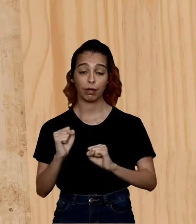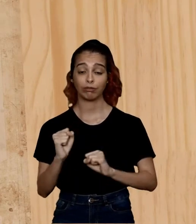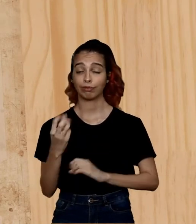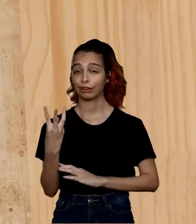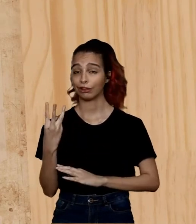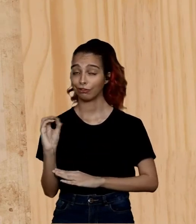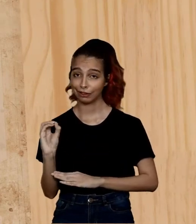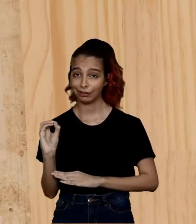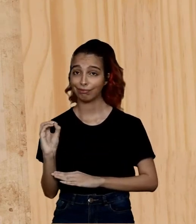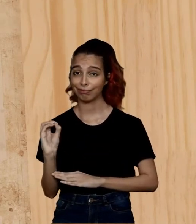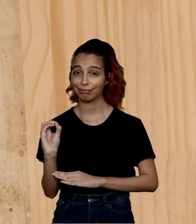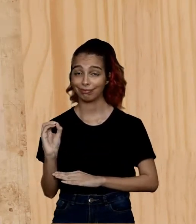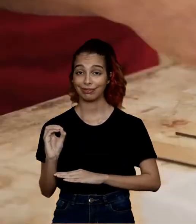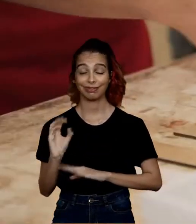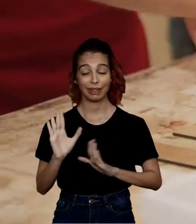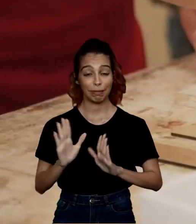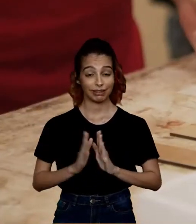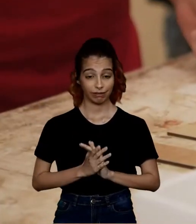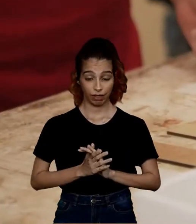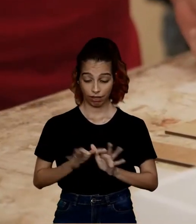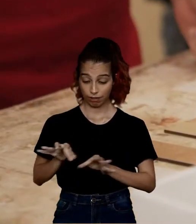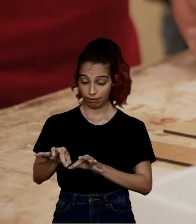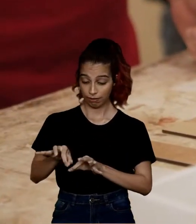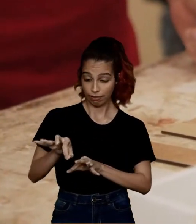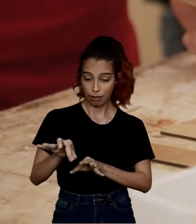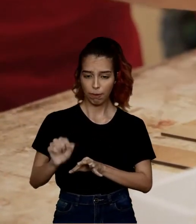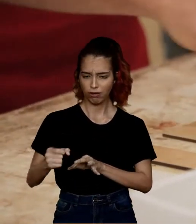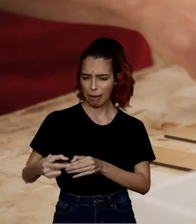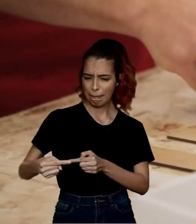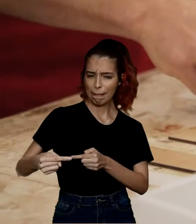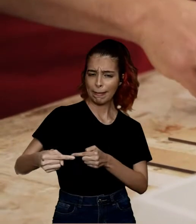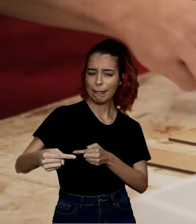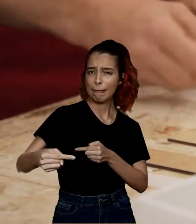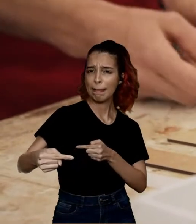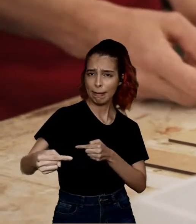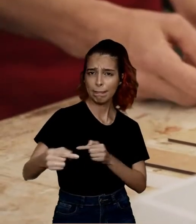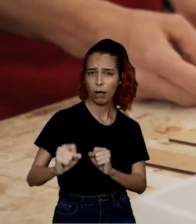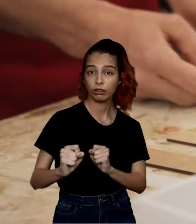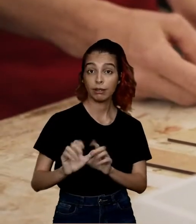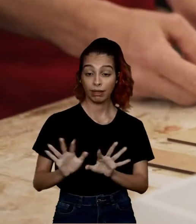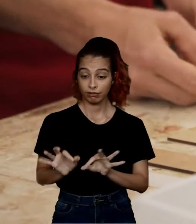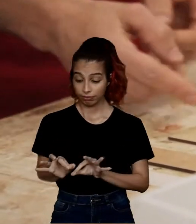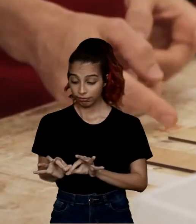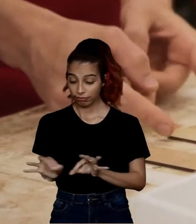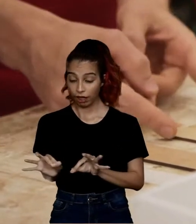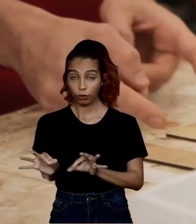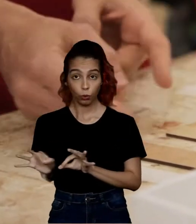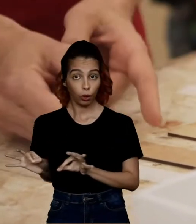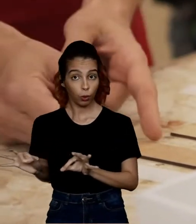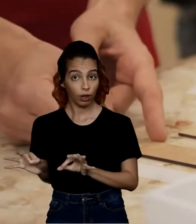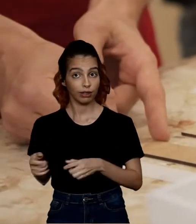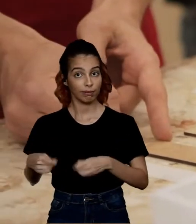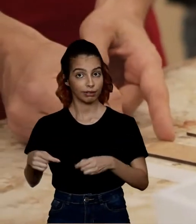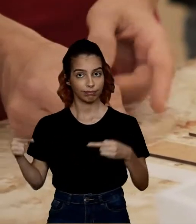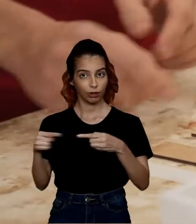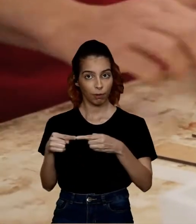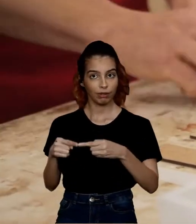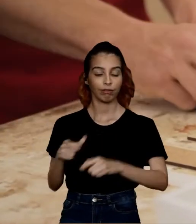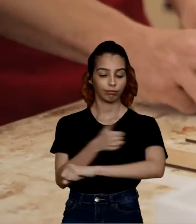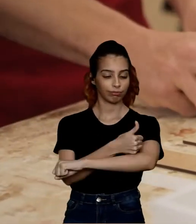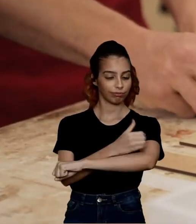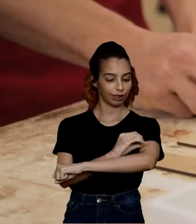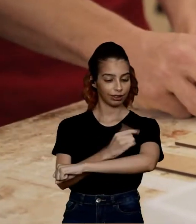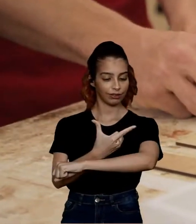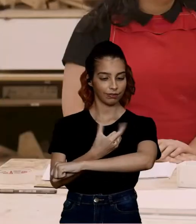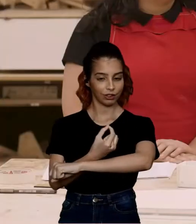20, ou a tira pode ser de 30. O comprimento pode ser maior. Agora, a largura tem que ser dentro dessas medidas.